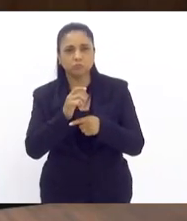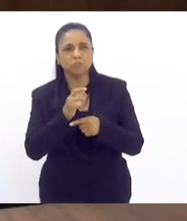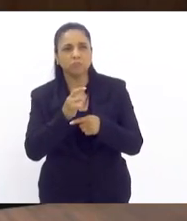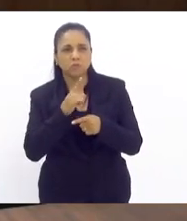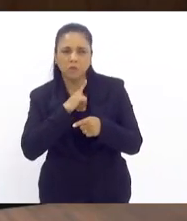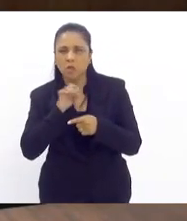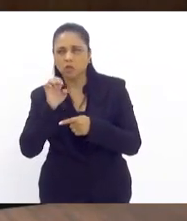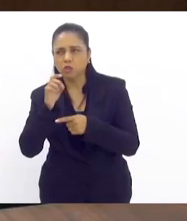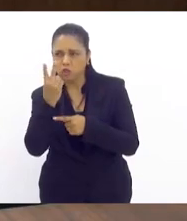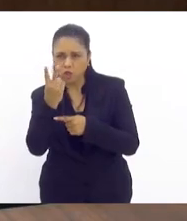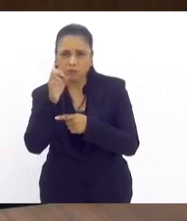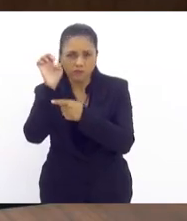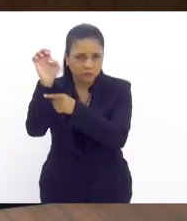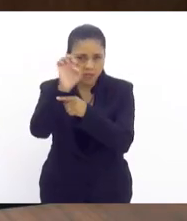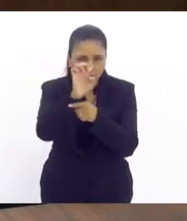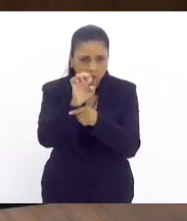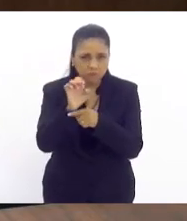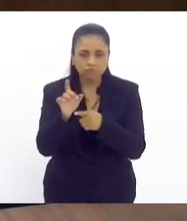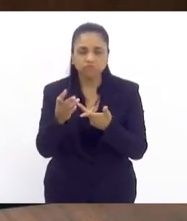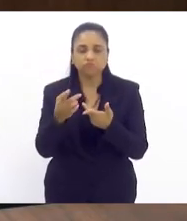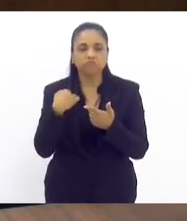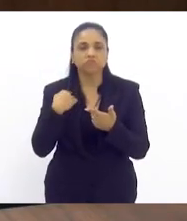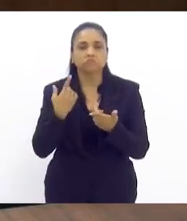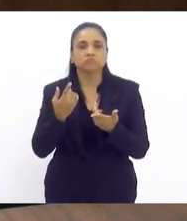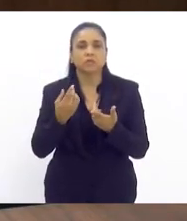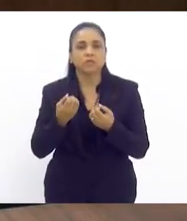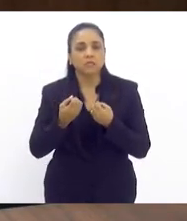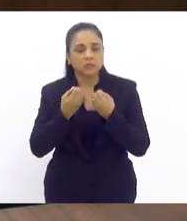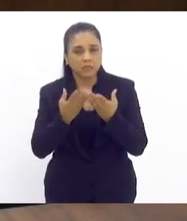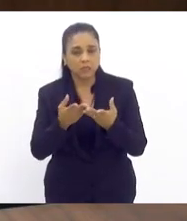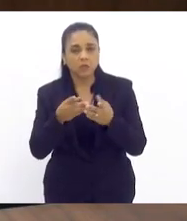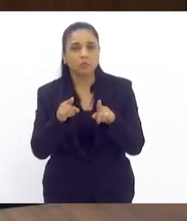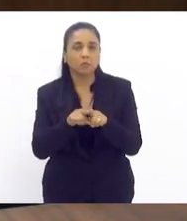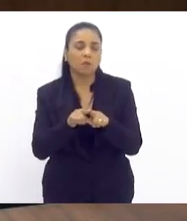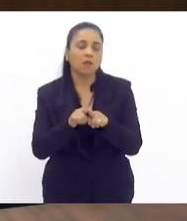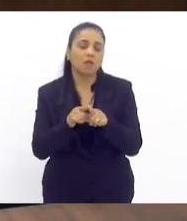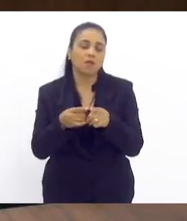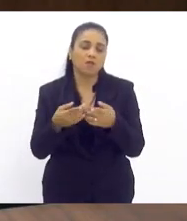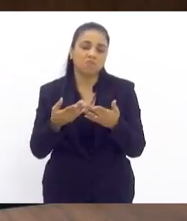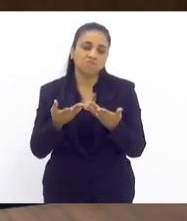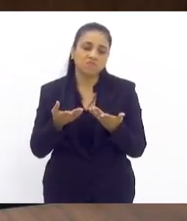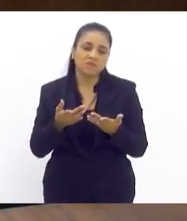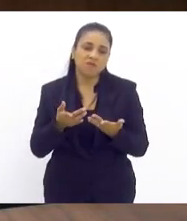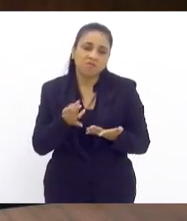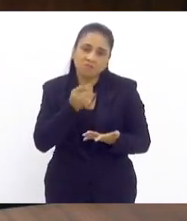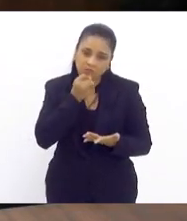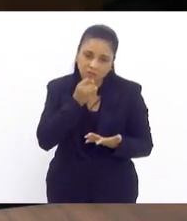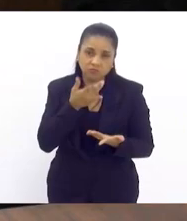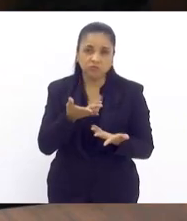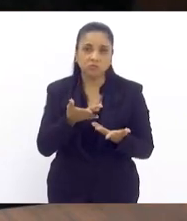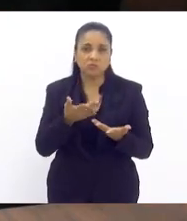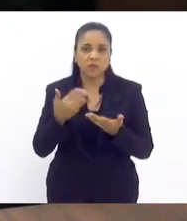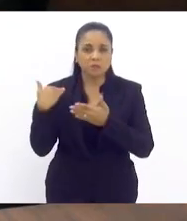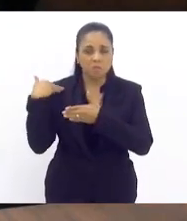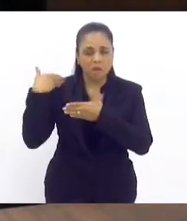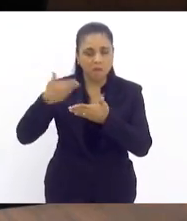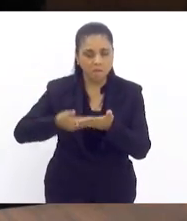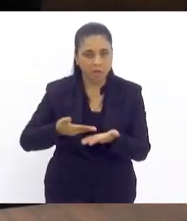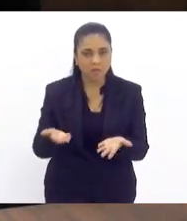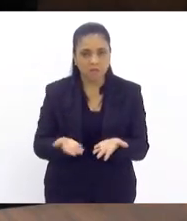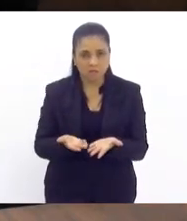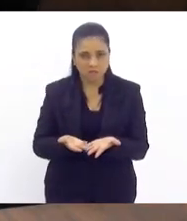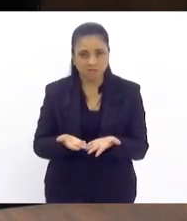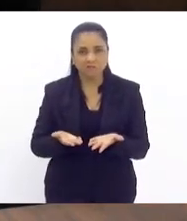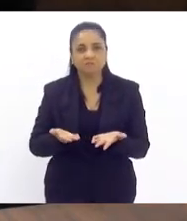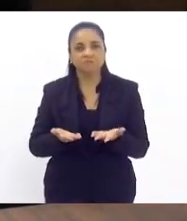estados. E, desde lá para cá, infelizmente, o Rio de Janeiro vem tentando se reerguer.